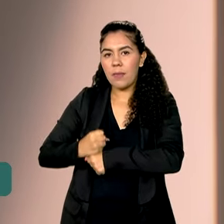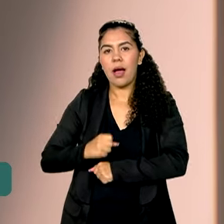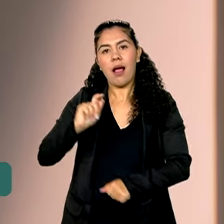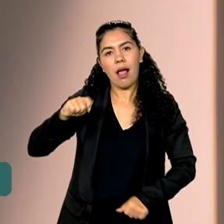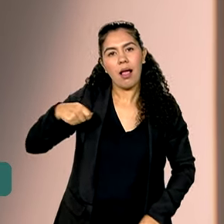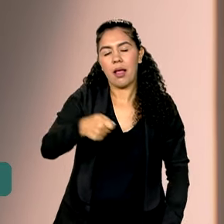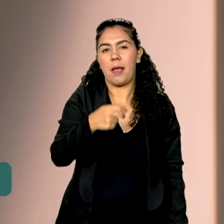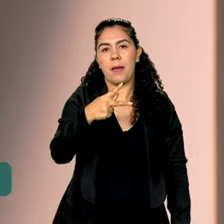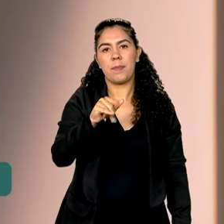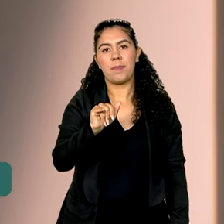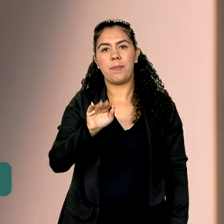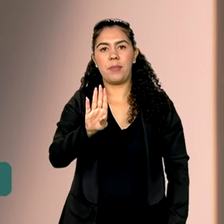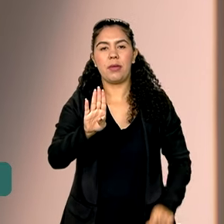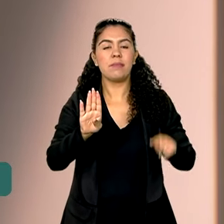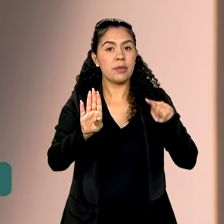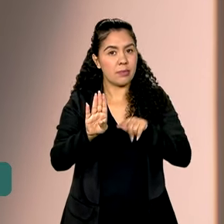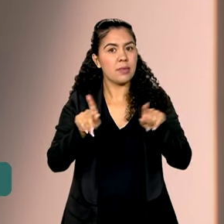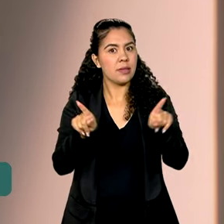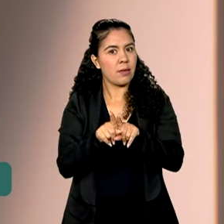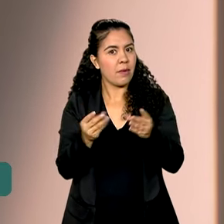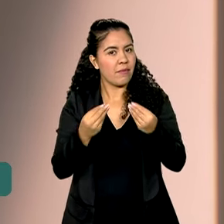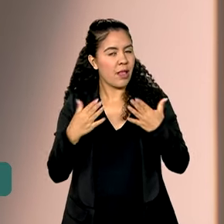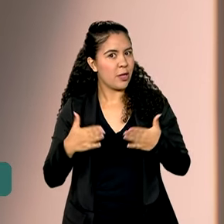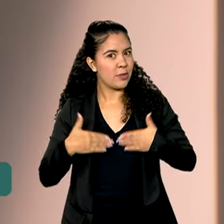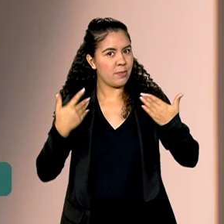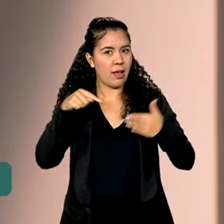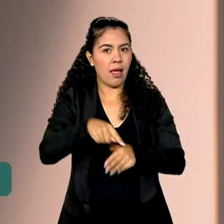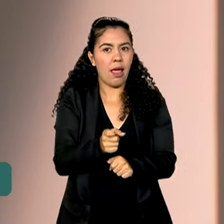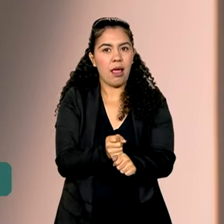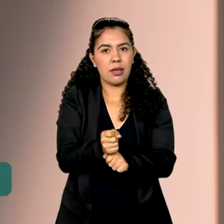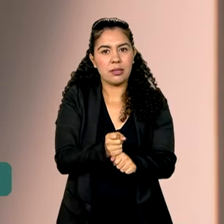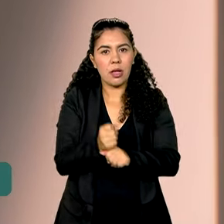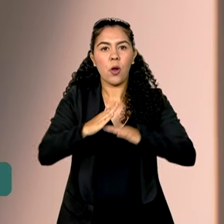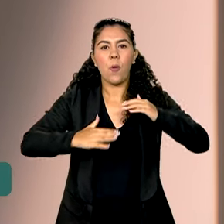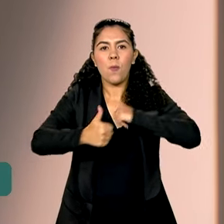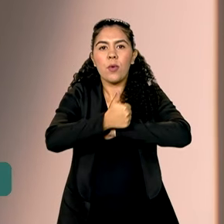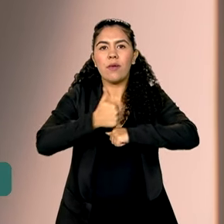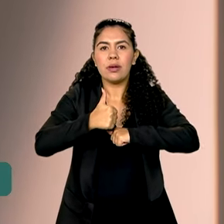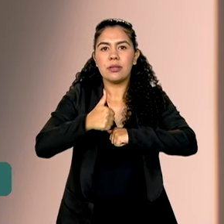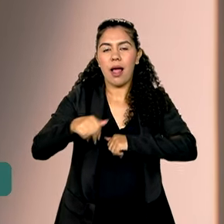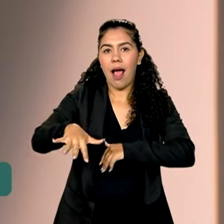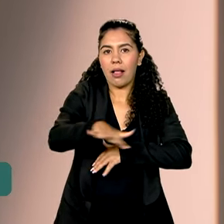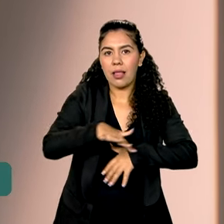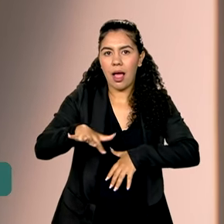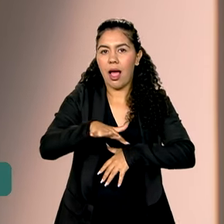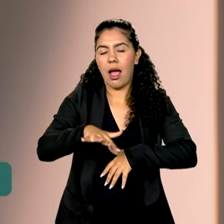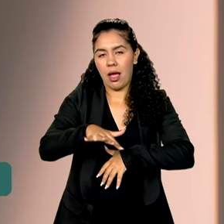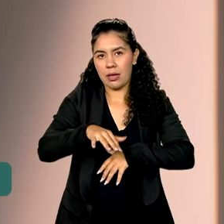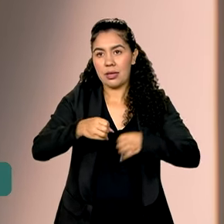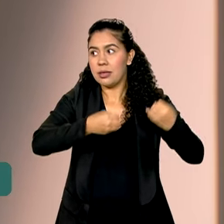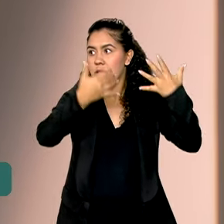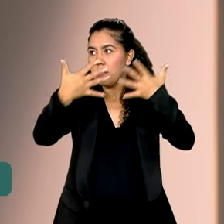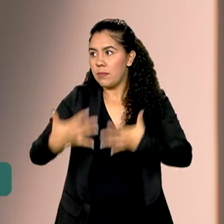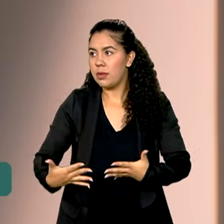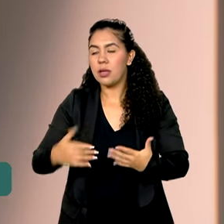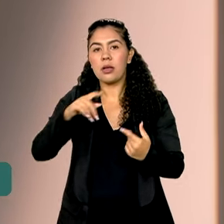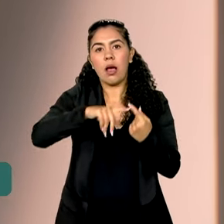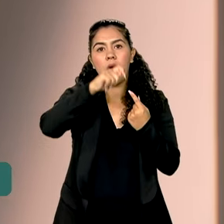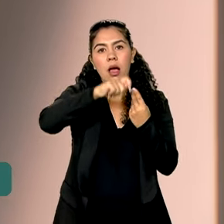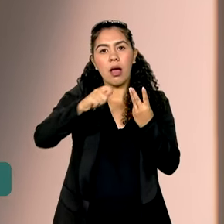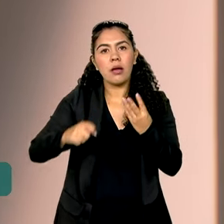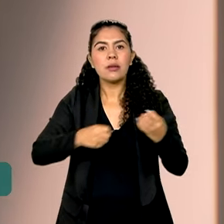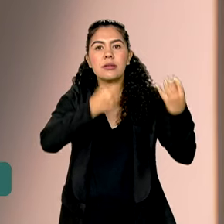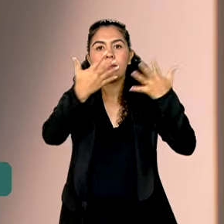nacional também deve surpreender este ano, de acordo com especialistas do mercado. No primeiro trimestre, o crescimento foi